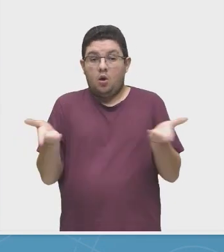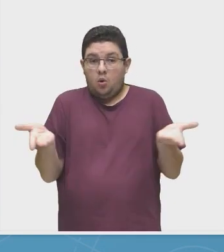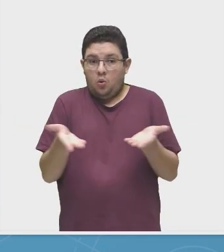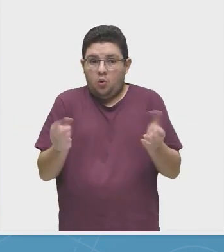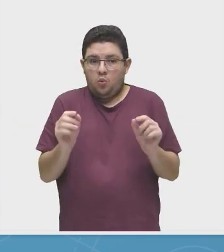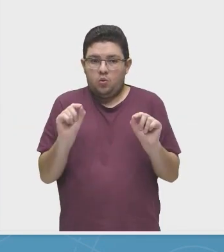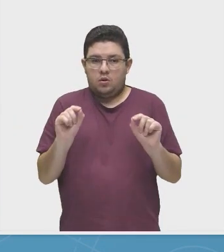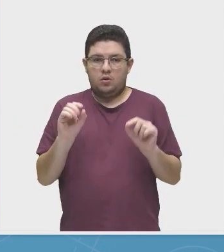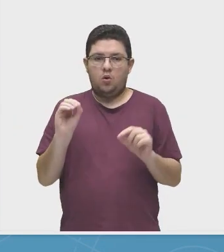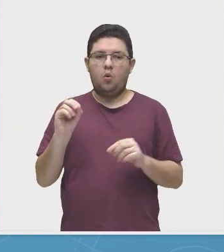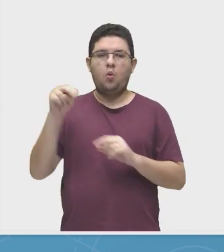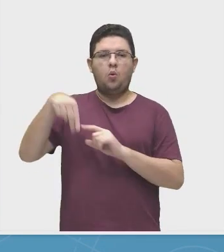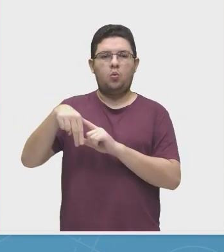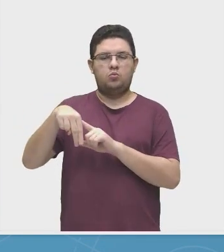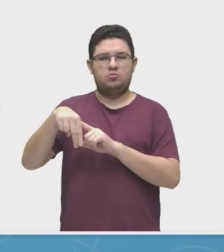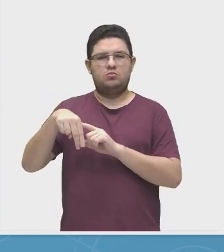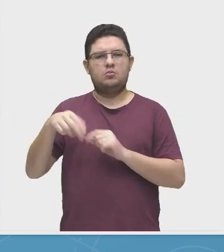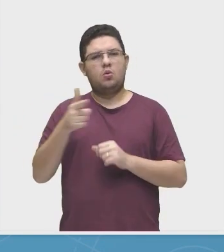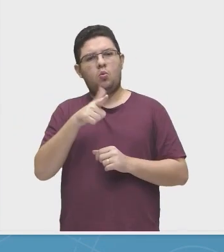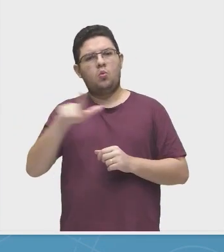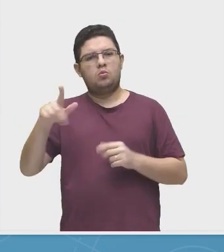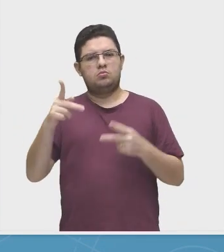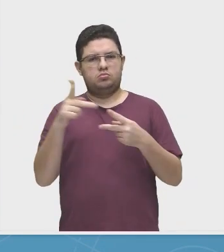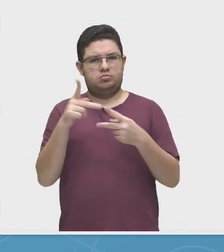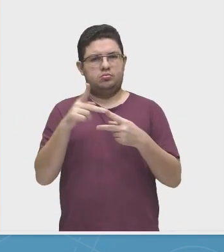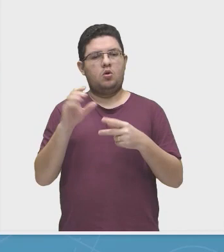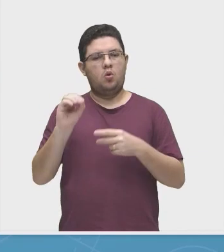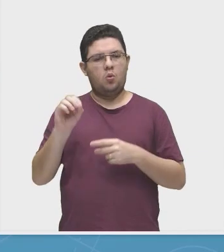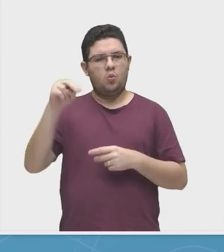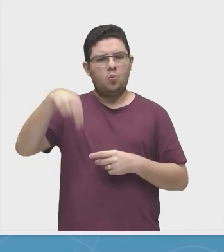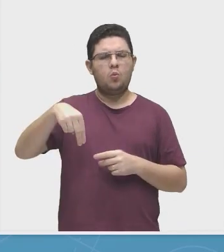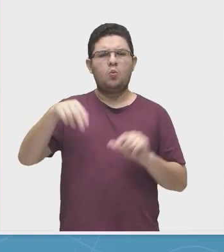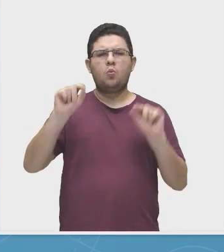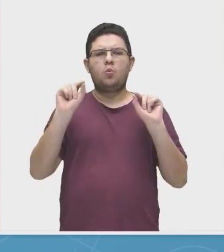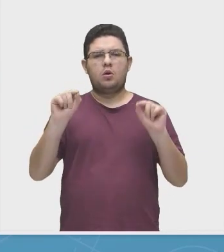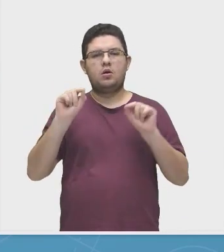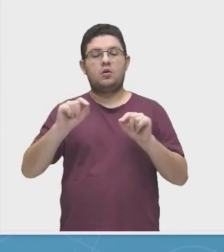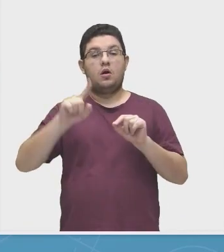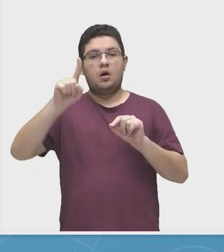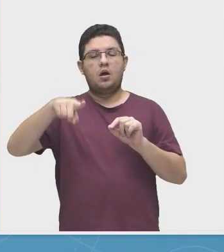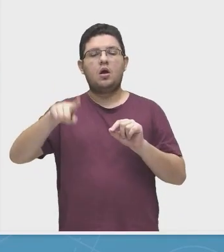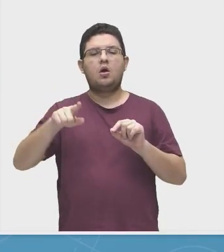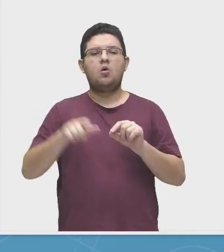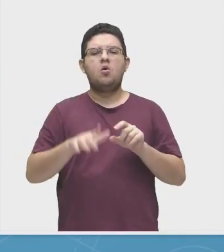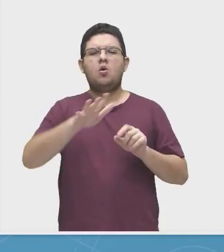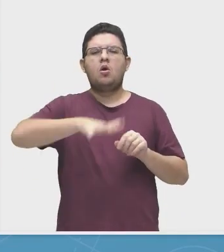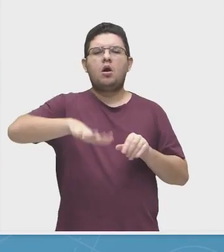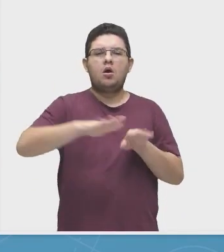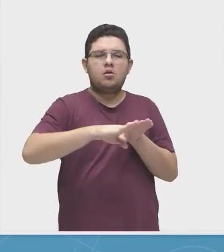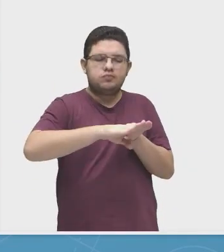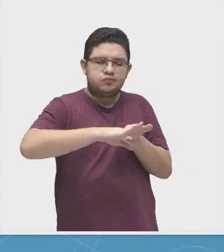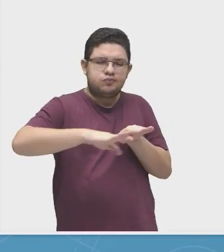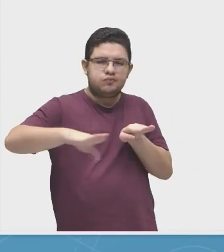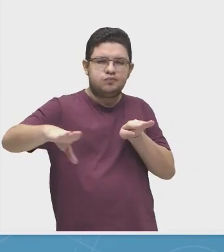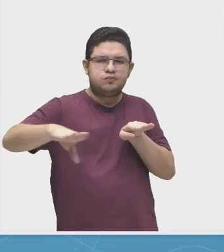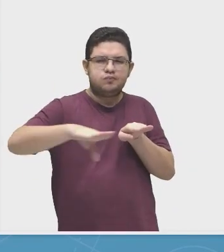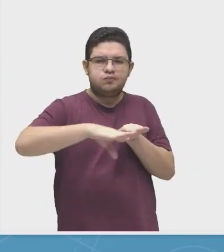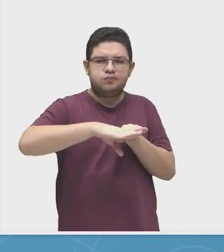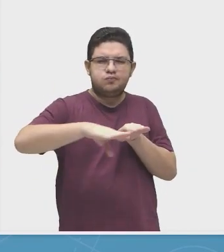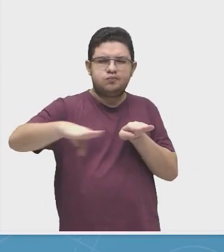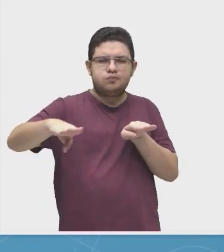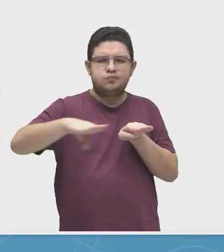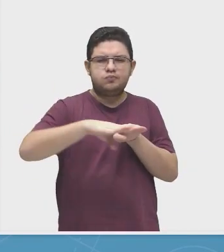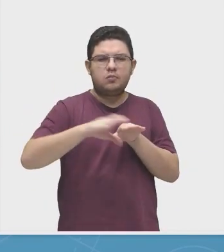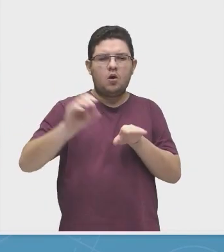outra preposição. On, então, eu vou utilizar sempre com locais planos, né? Como aqui, on de Valdomiro